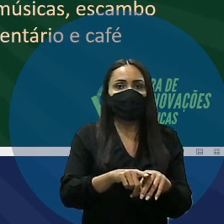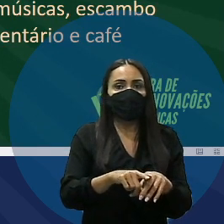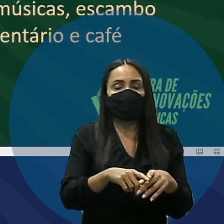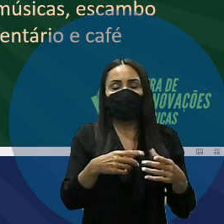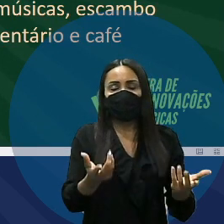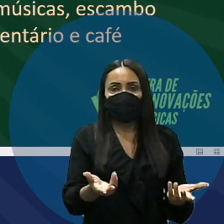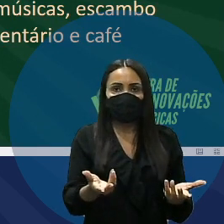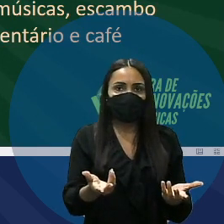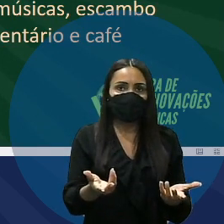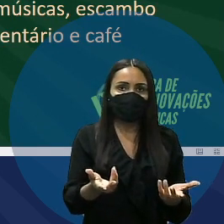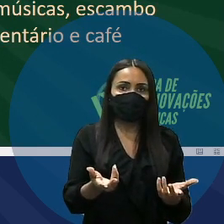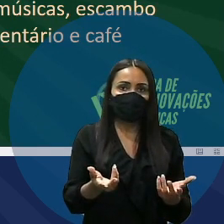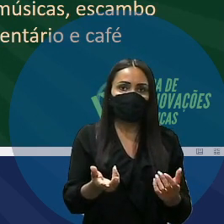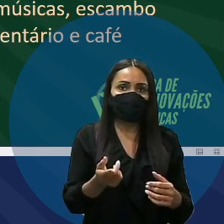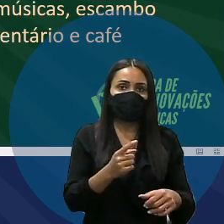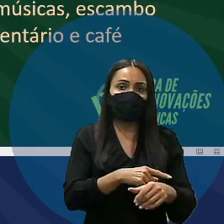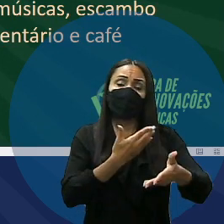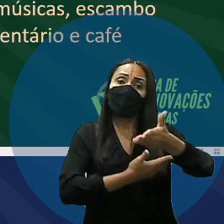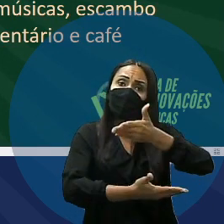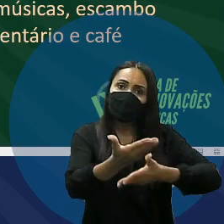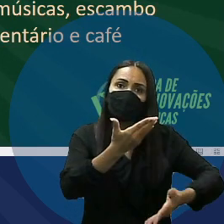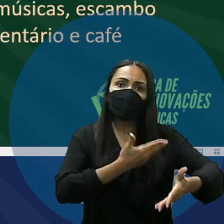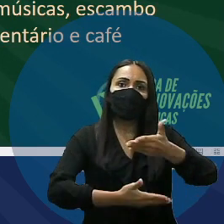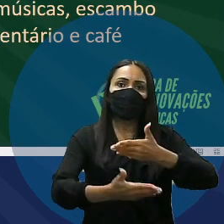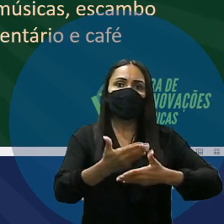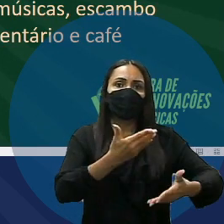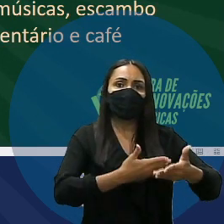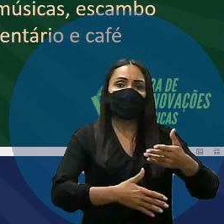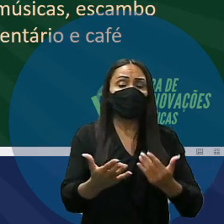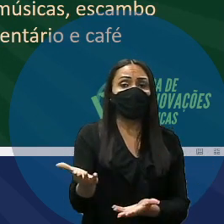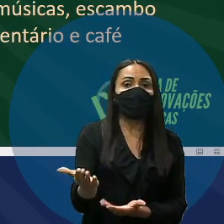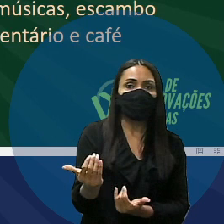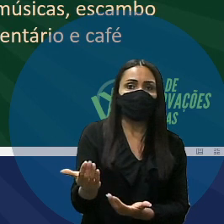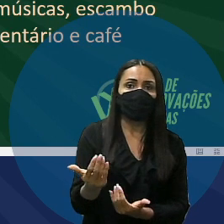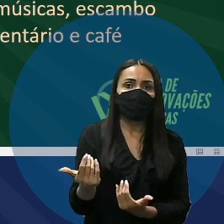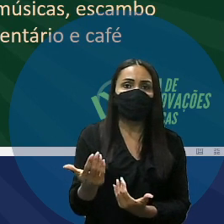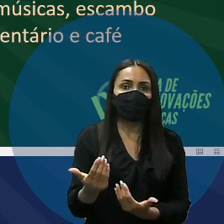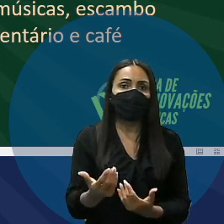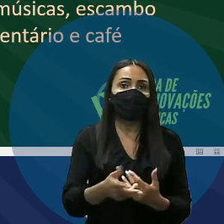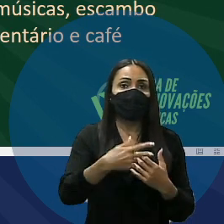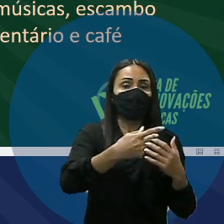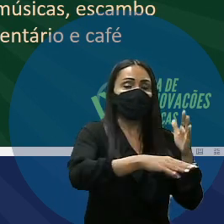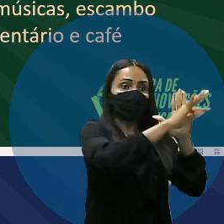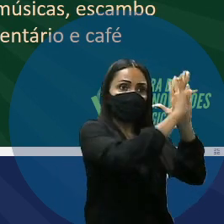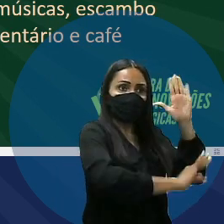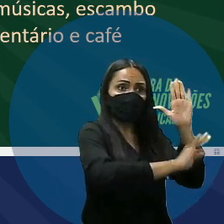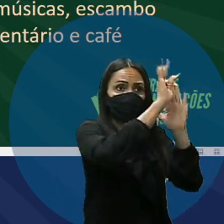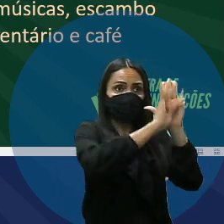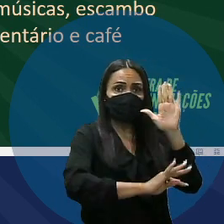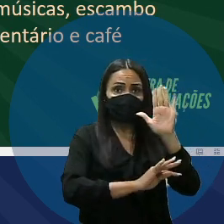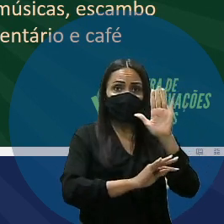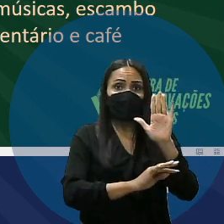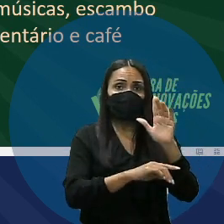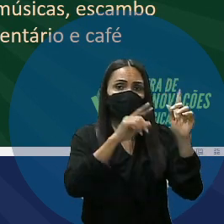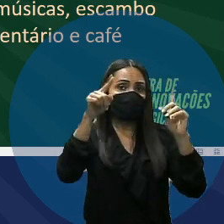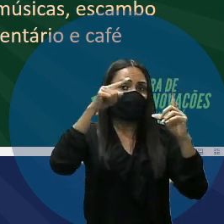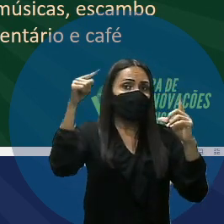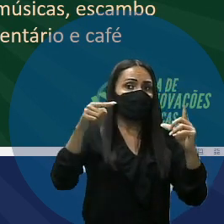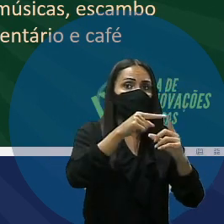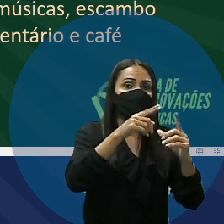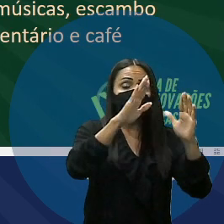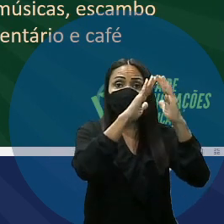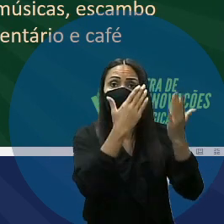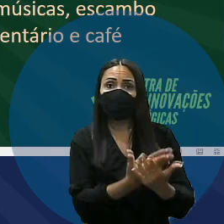tempo, interagindo com os jovens que produziram os seus textos no âmbito escolar. No dia a dia aqui da